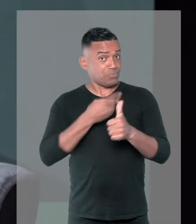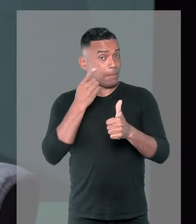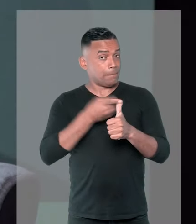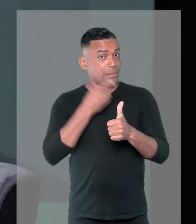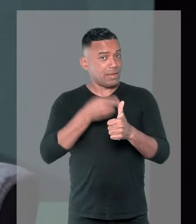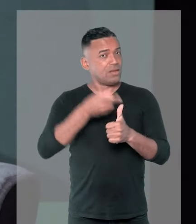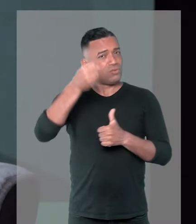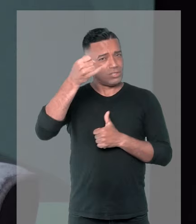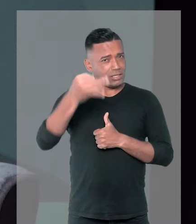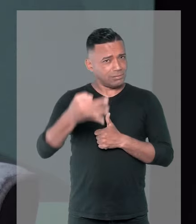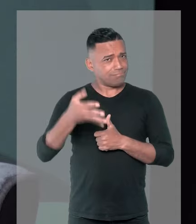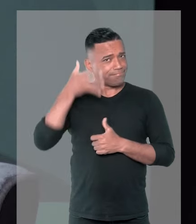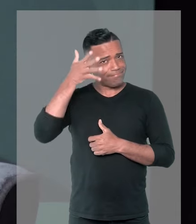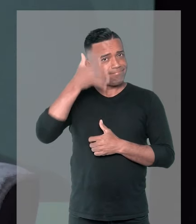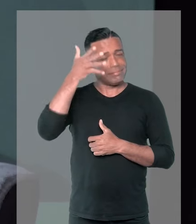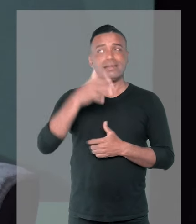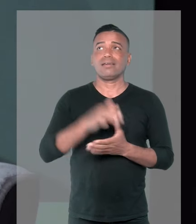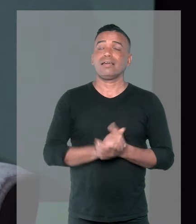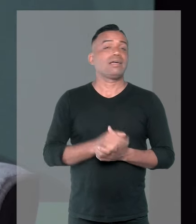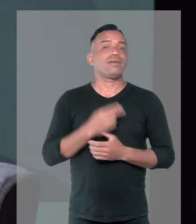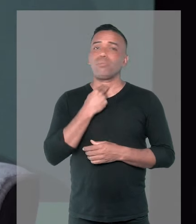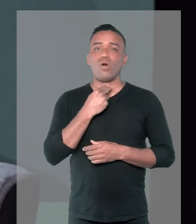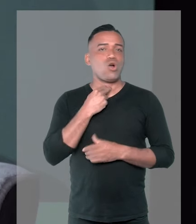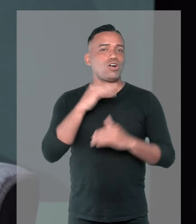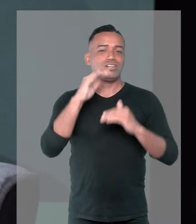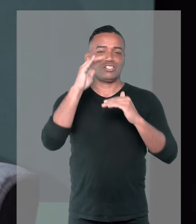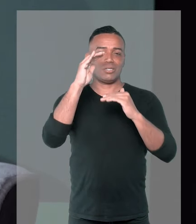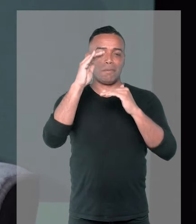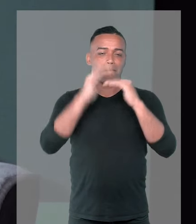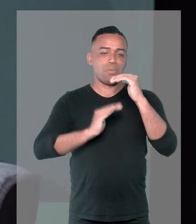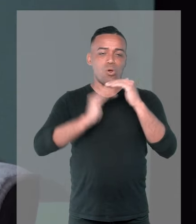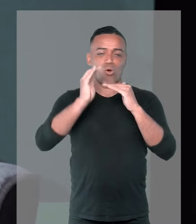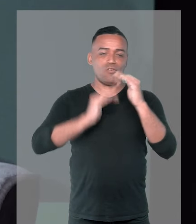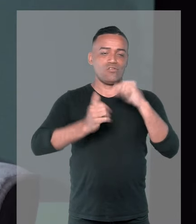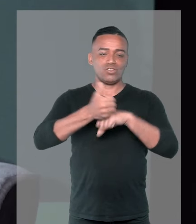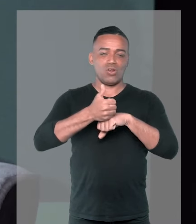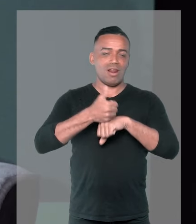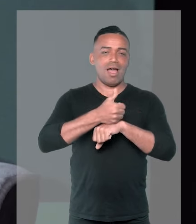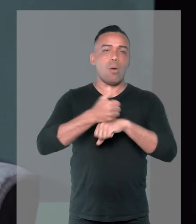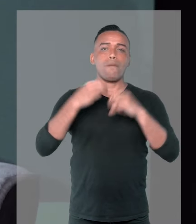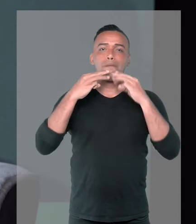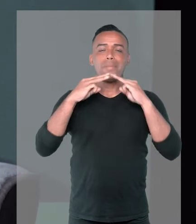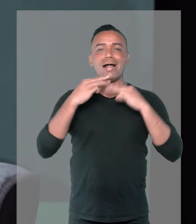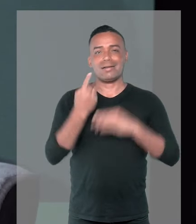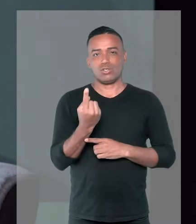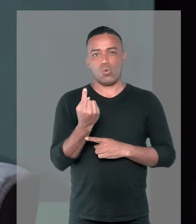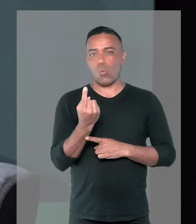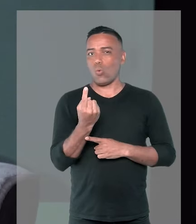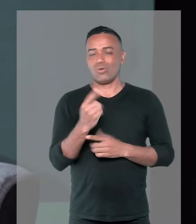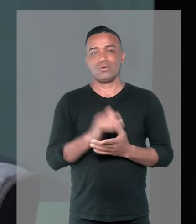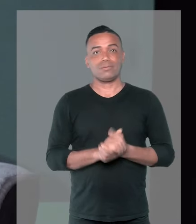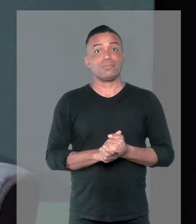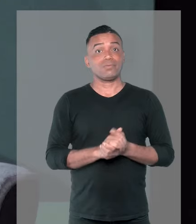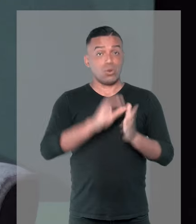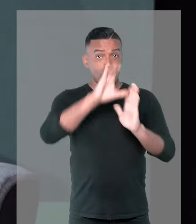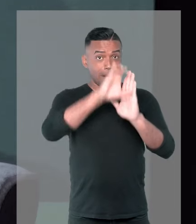do que você disse não dá para você ser um profissional de marketing a gente aqui no no capítulo sobre